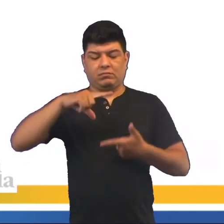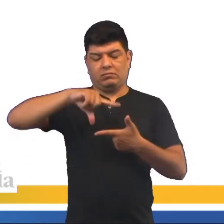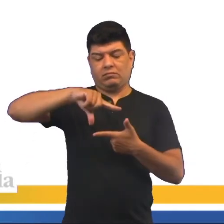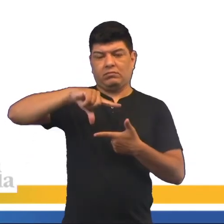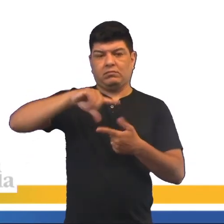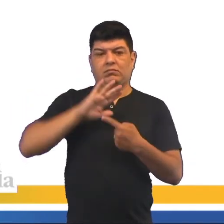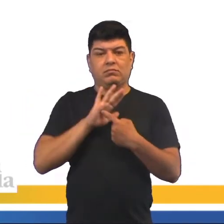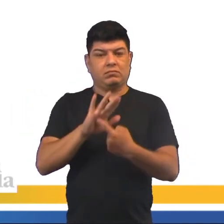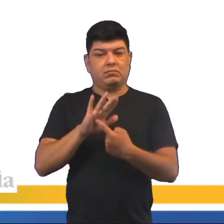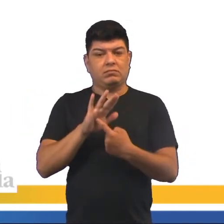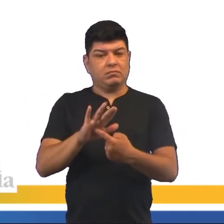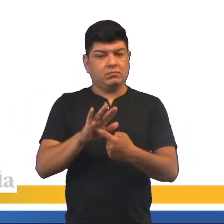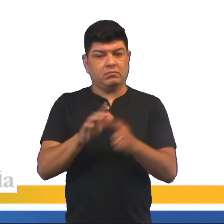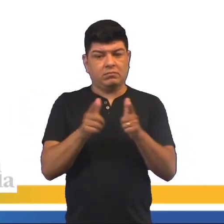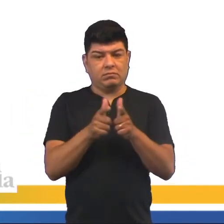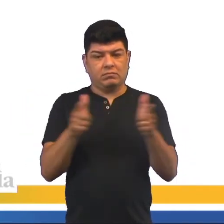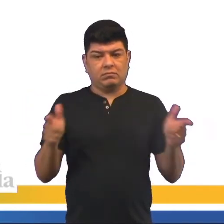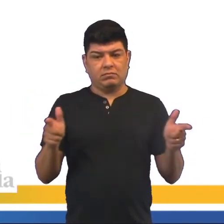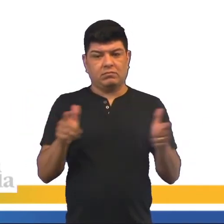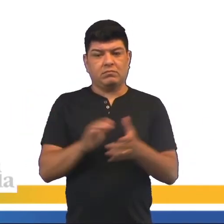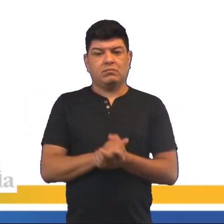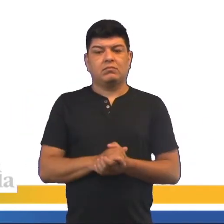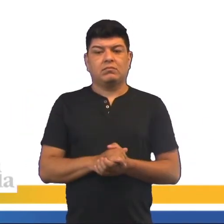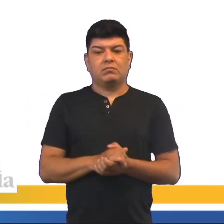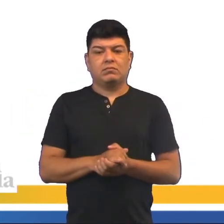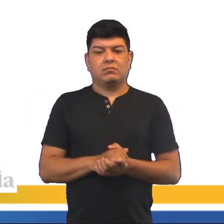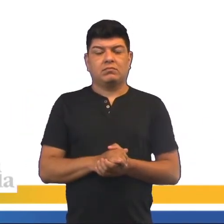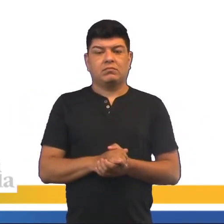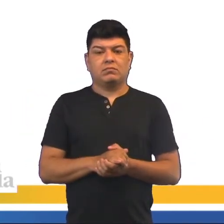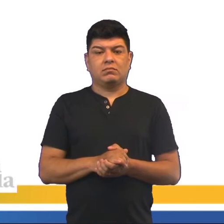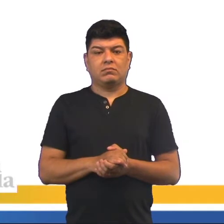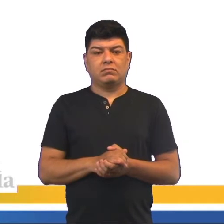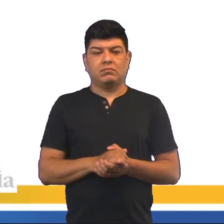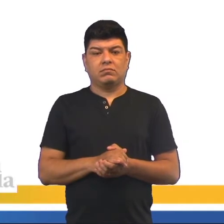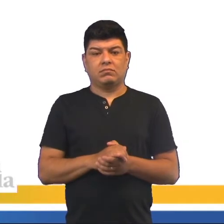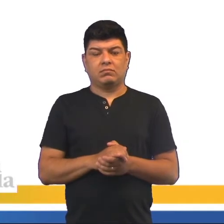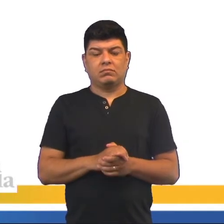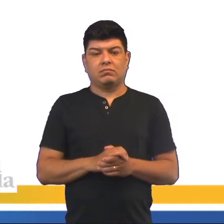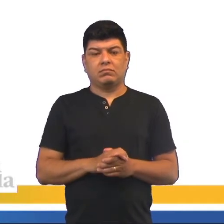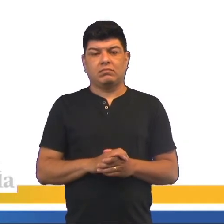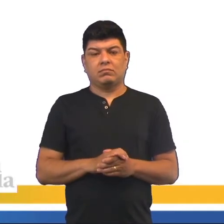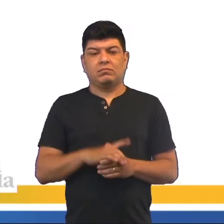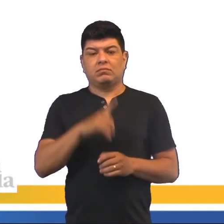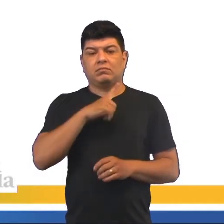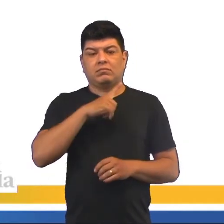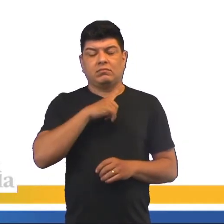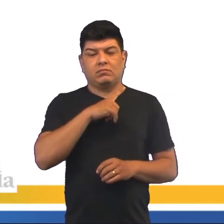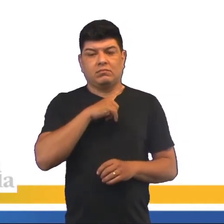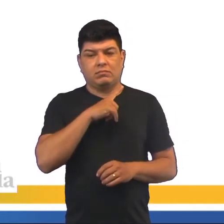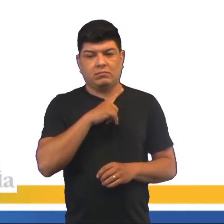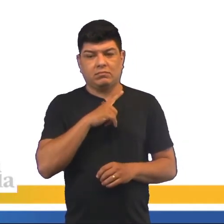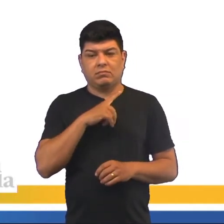para representar a largura, que eu aumentei, vai ter